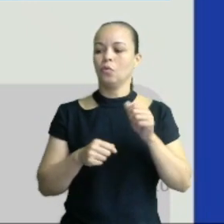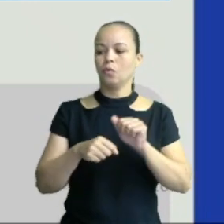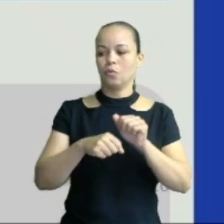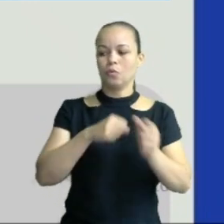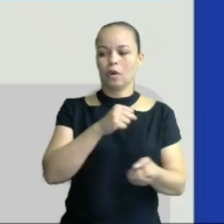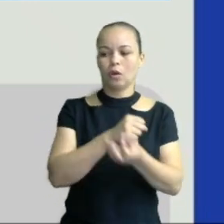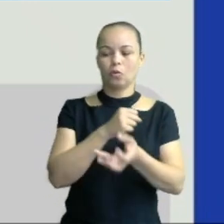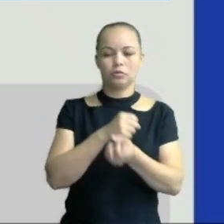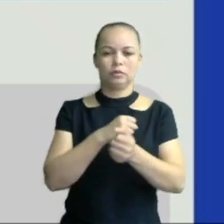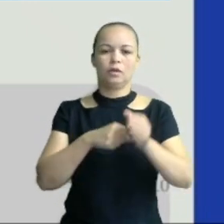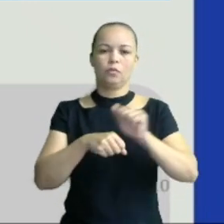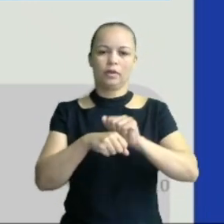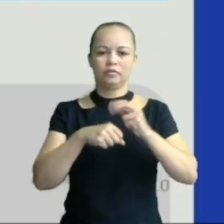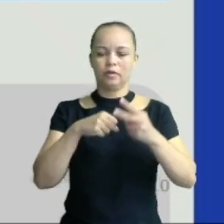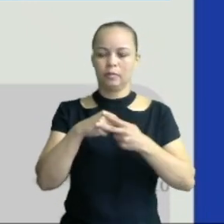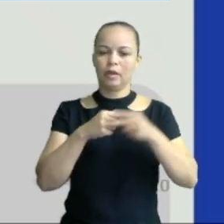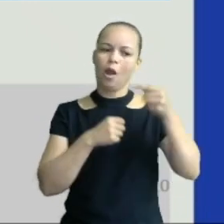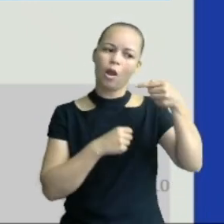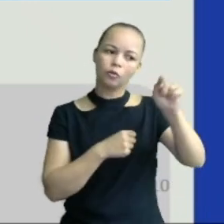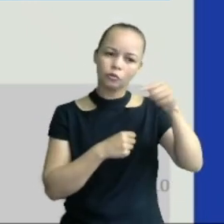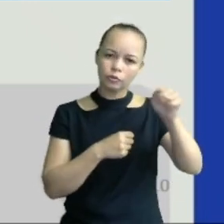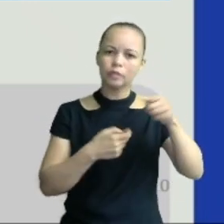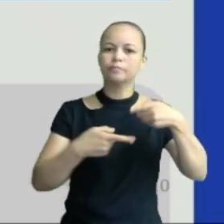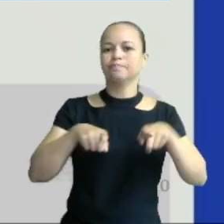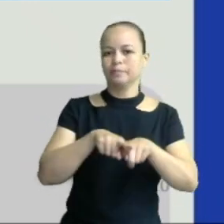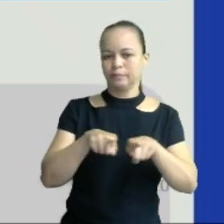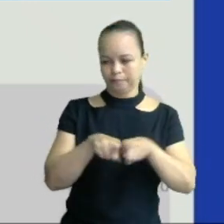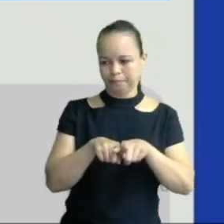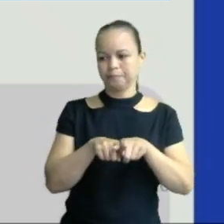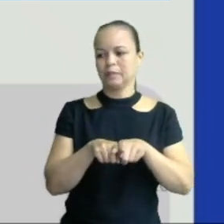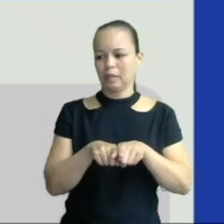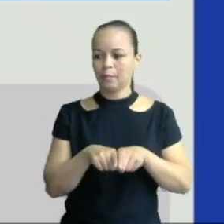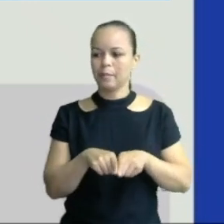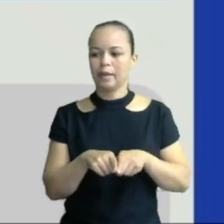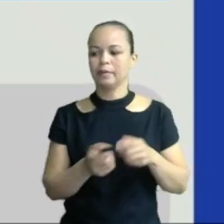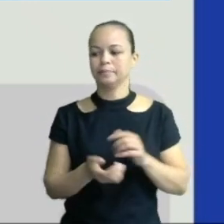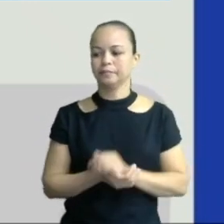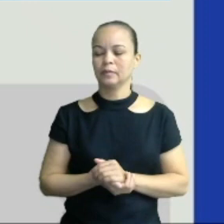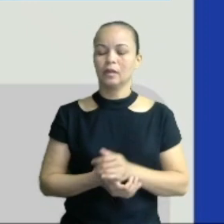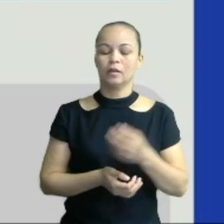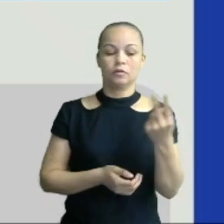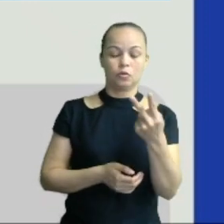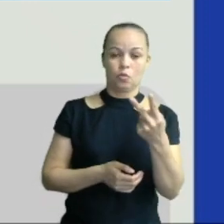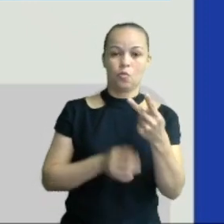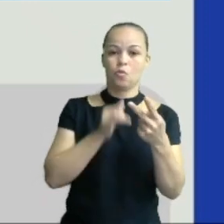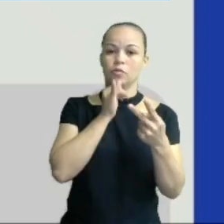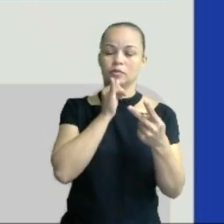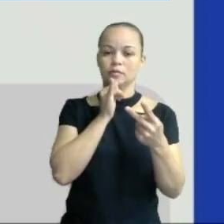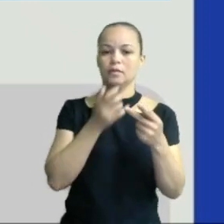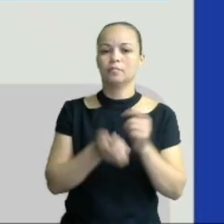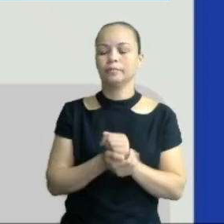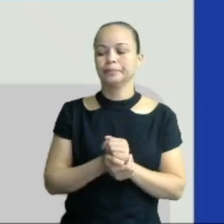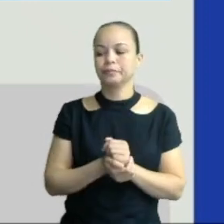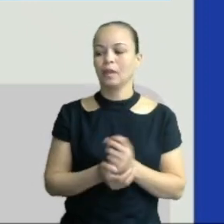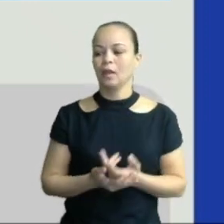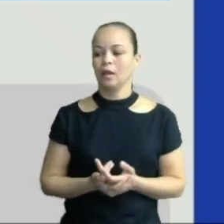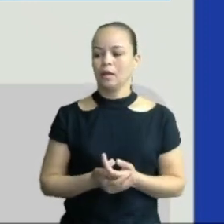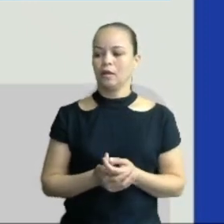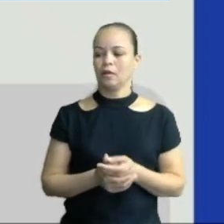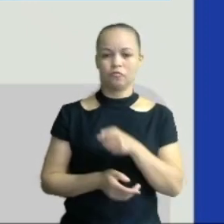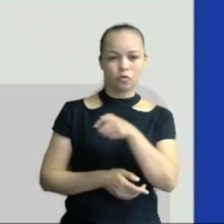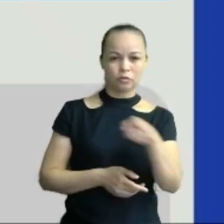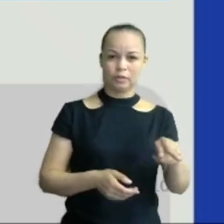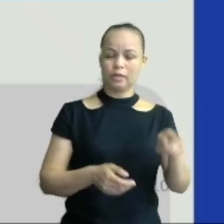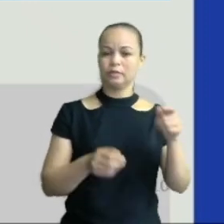craseamos o a. 2 exemplos aqui. Vocês estão em minha casa, podem ficar à